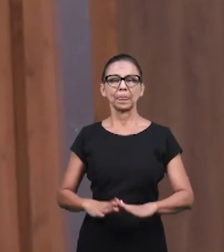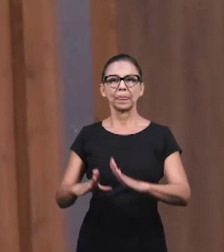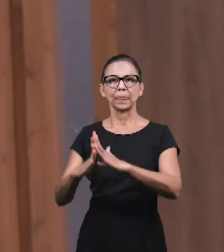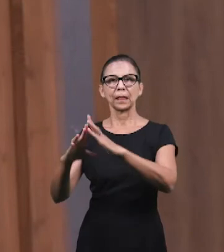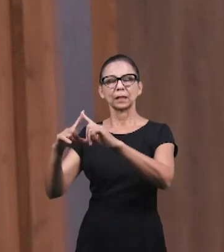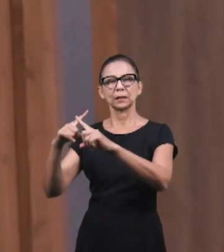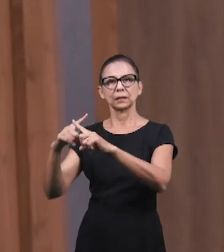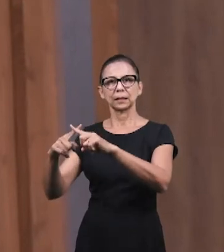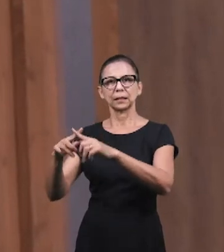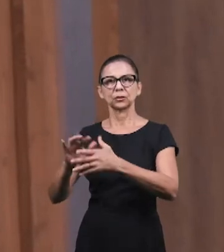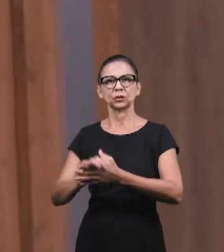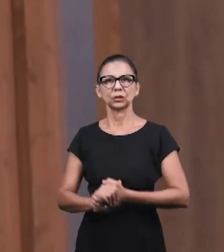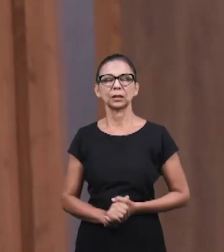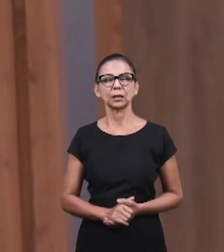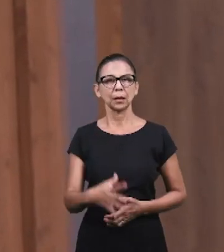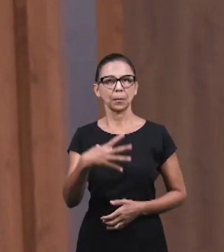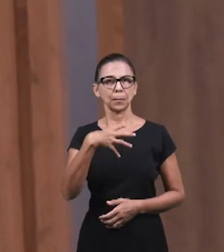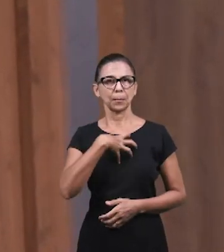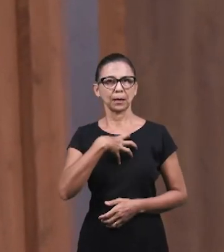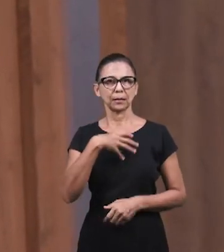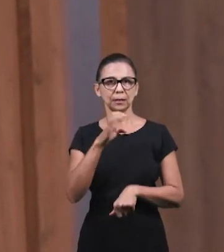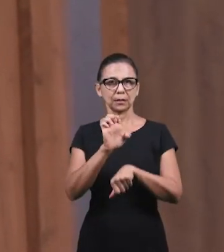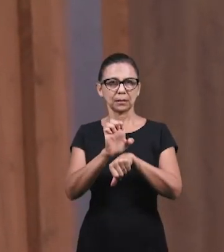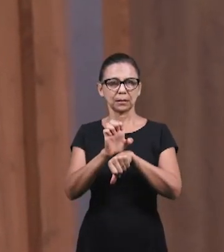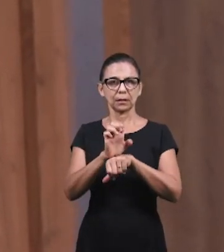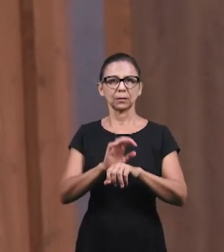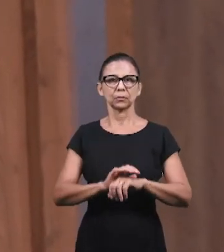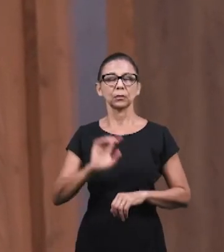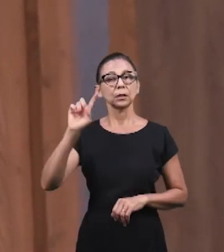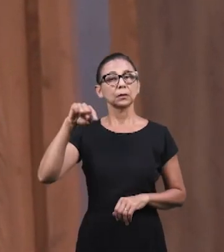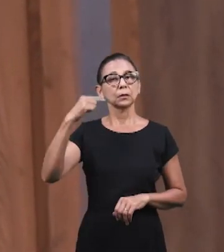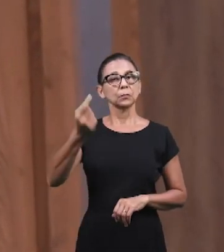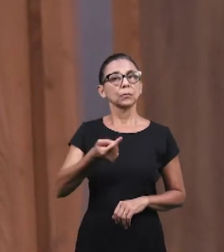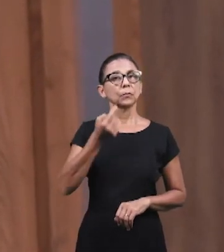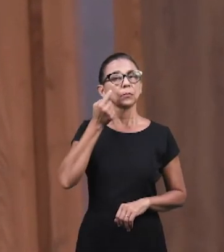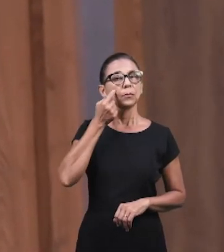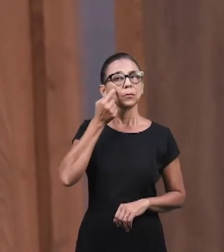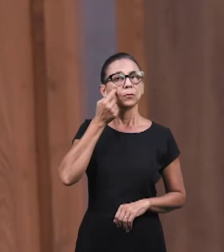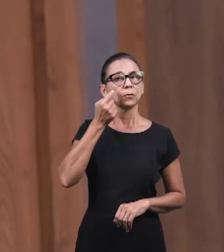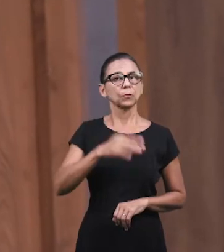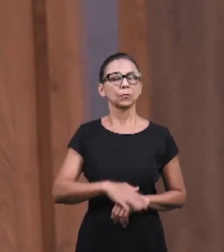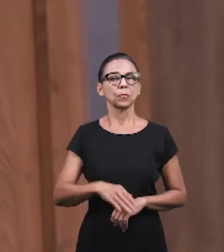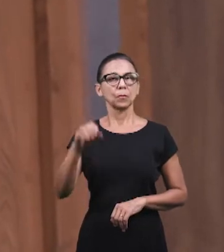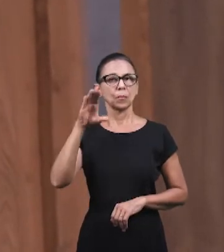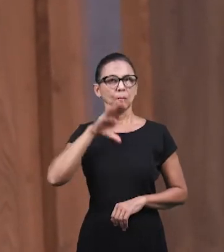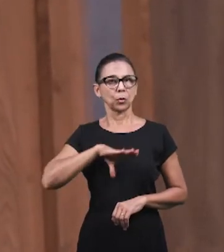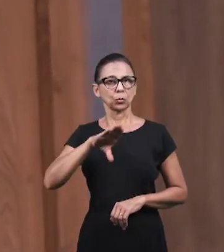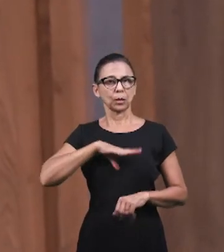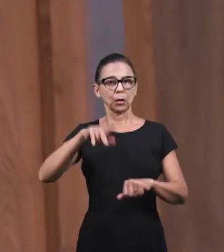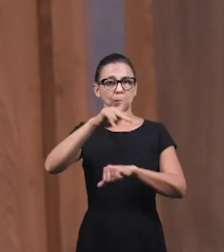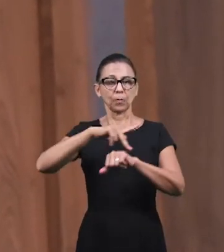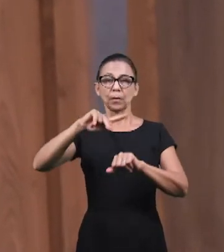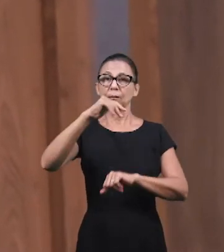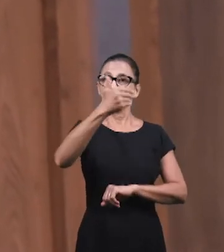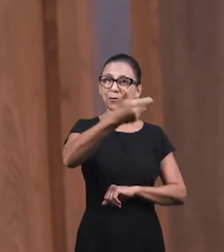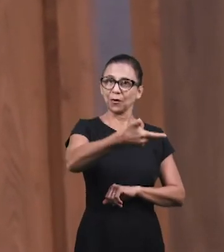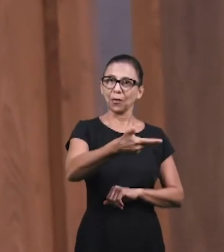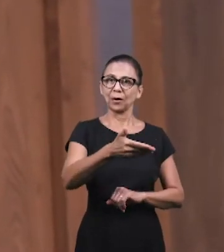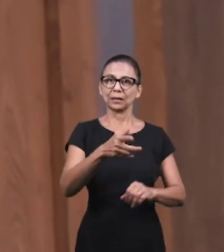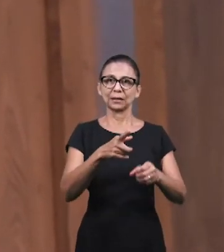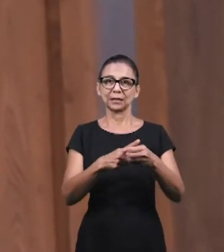lá em Eunápolis, no estado da Bahia. E logo em seguida, iremos para Portugal. E lá em Portugal,